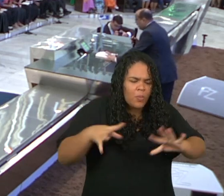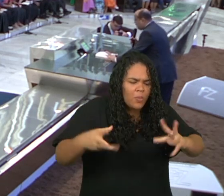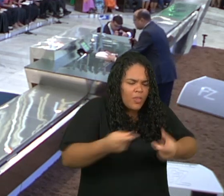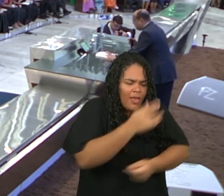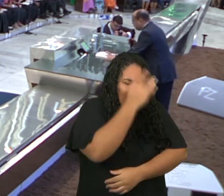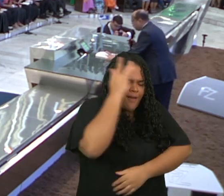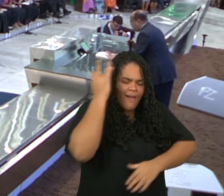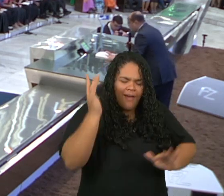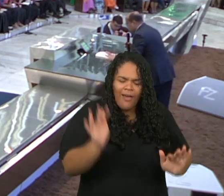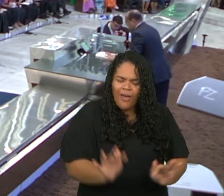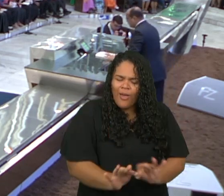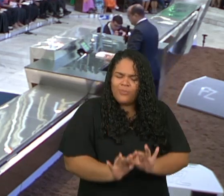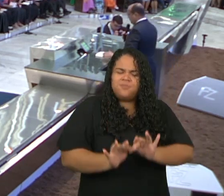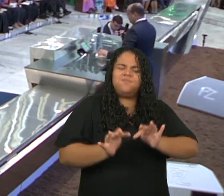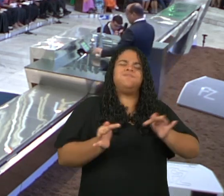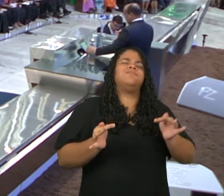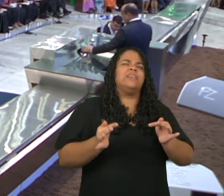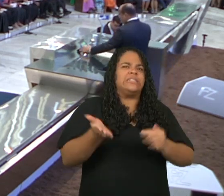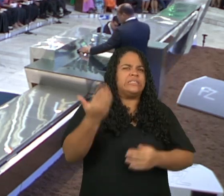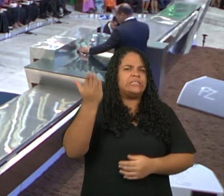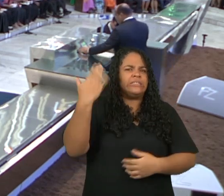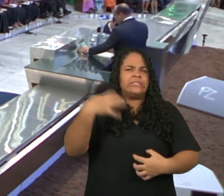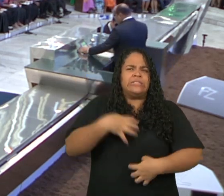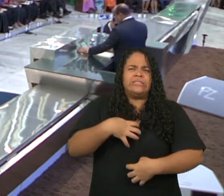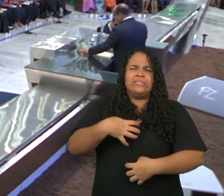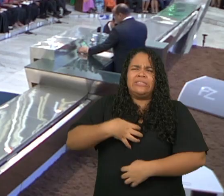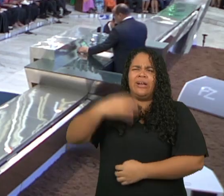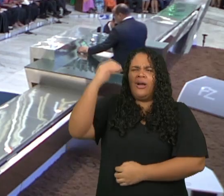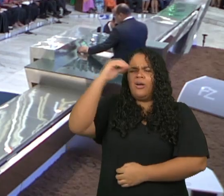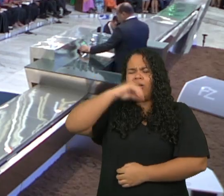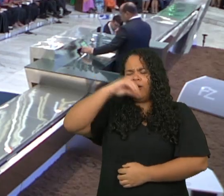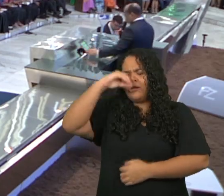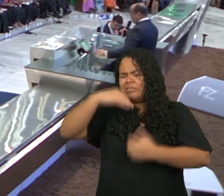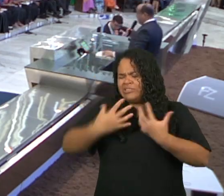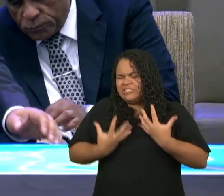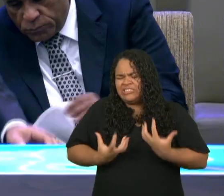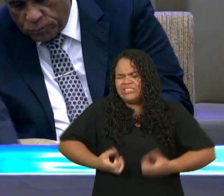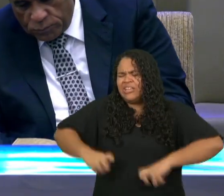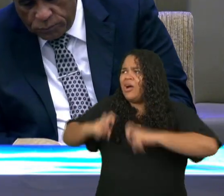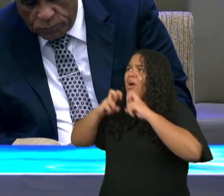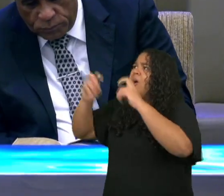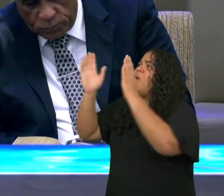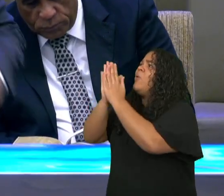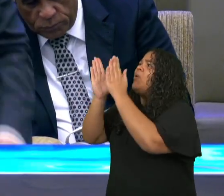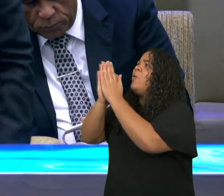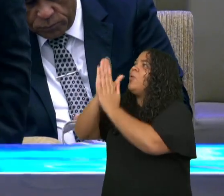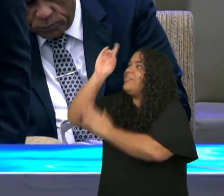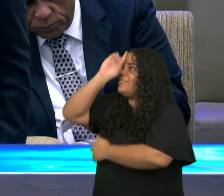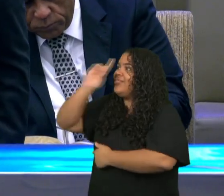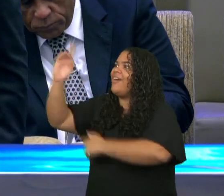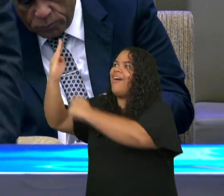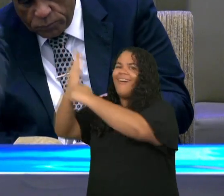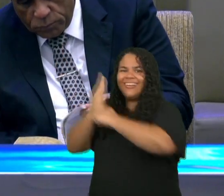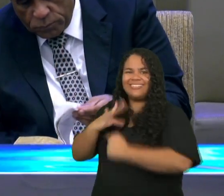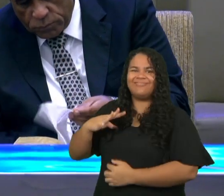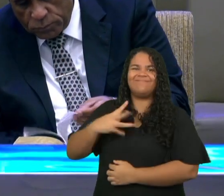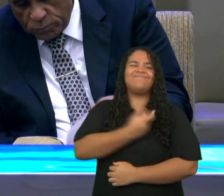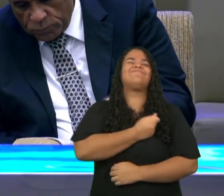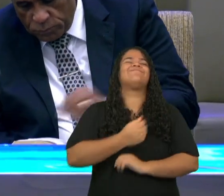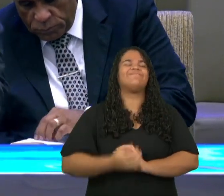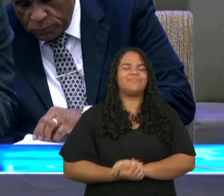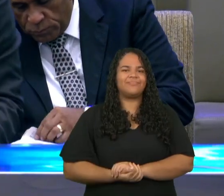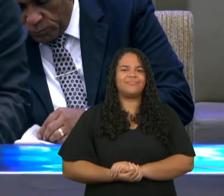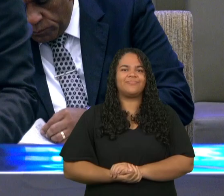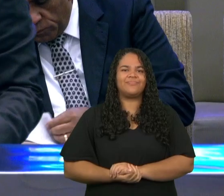eu estava sem forças, ele me salvou. Desculpem, 97, 10 diz: vós que amai